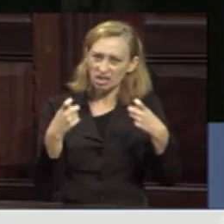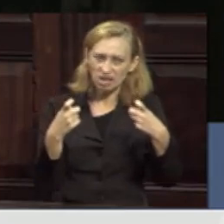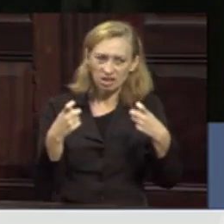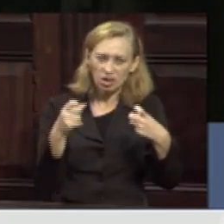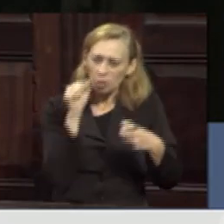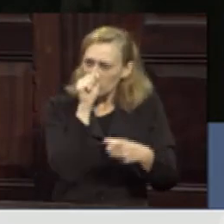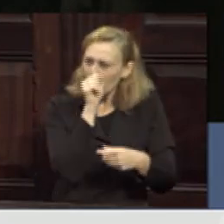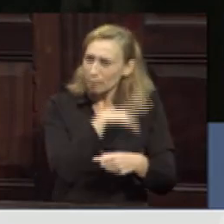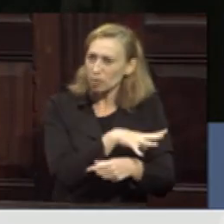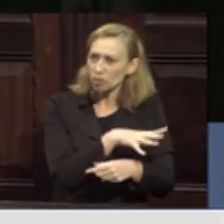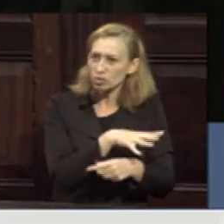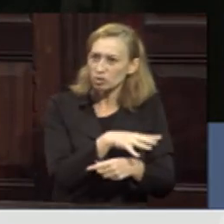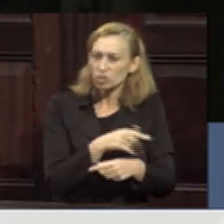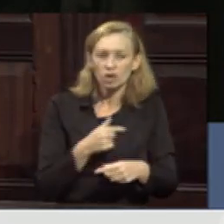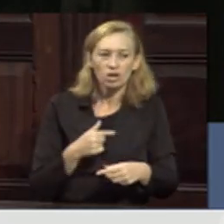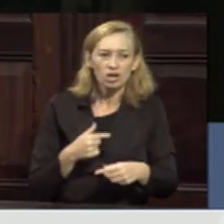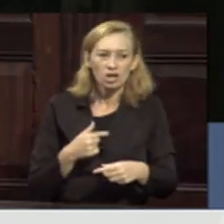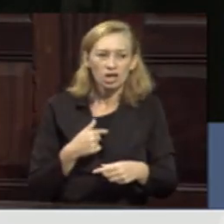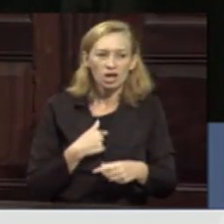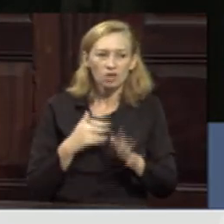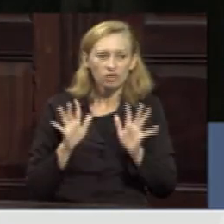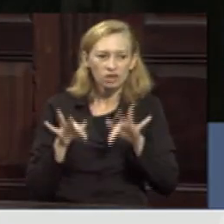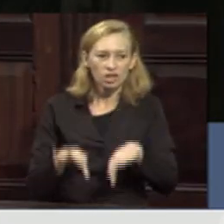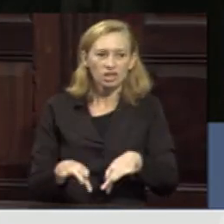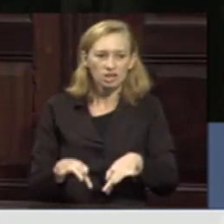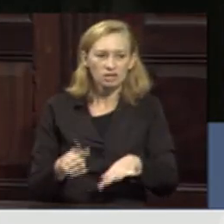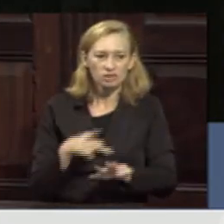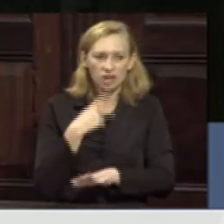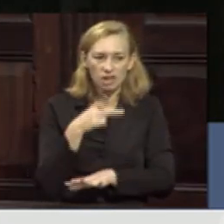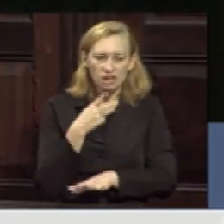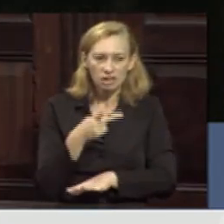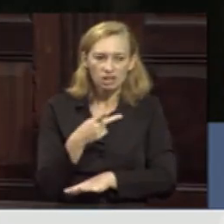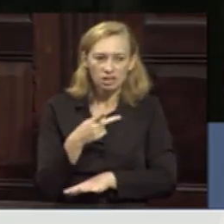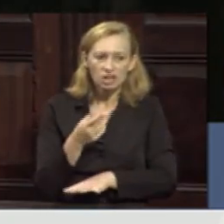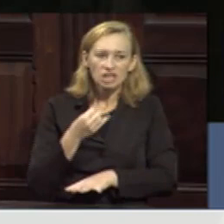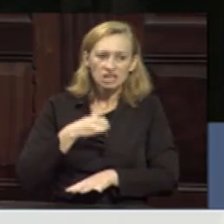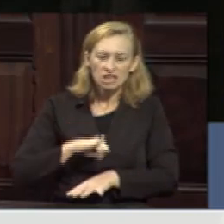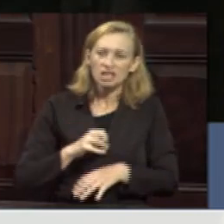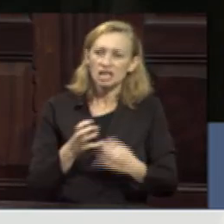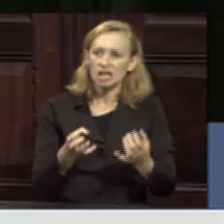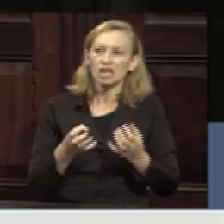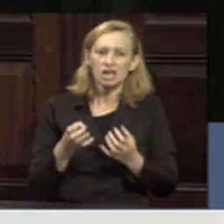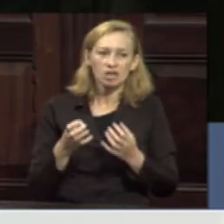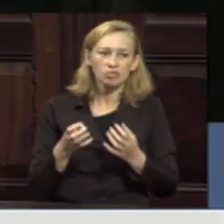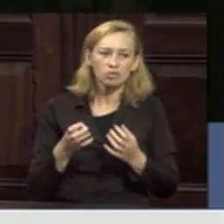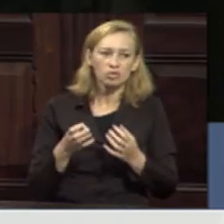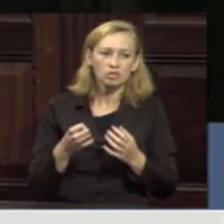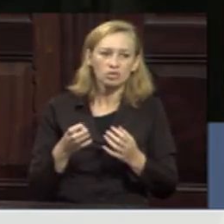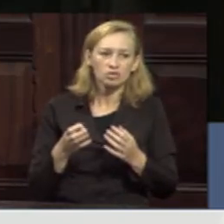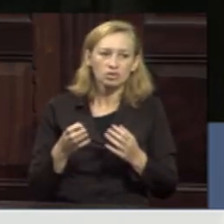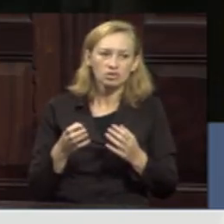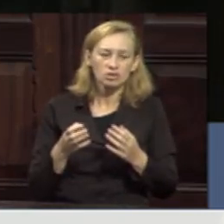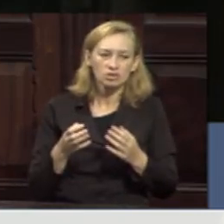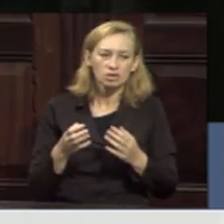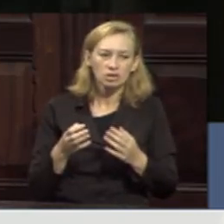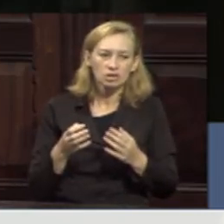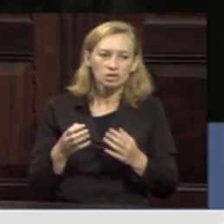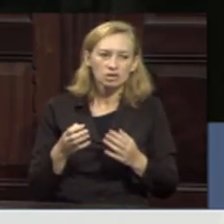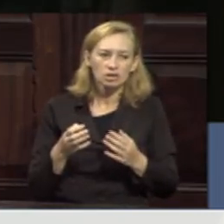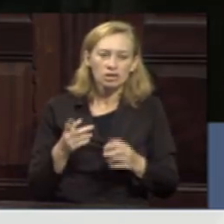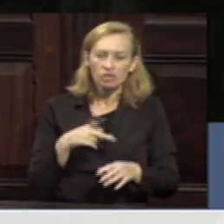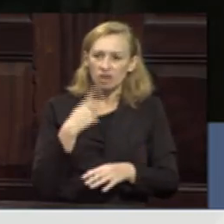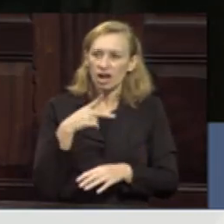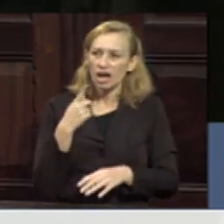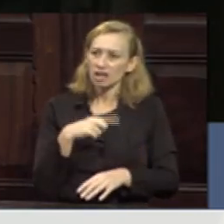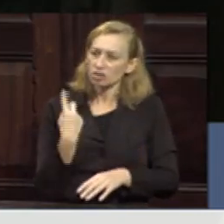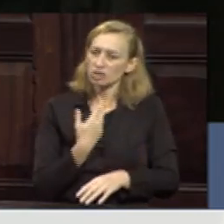encerro dizendo que, se nós queremos homenagear de fato Marielle, uma lutadora em defesa